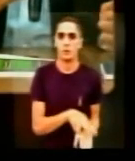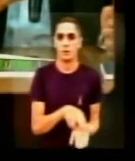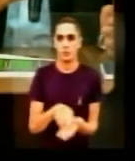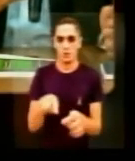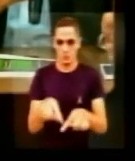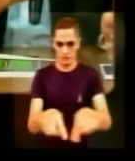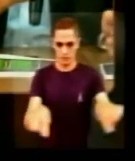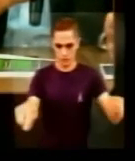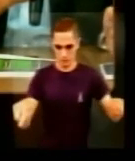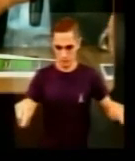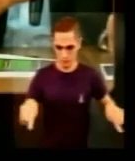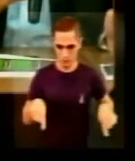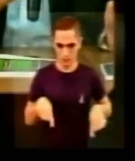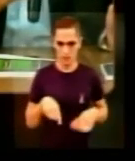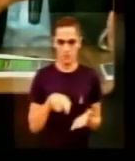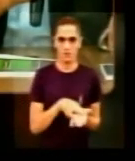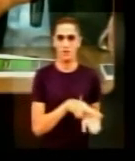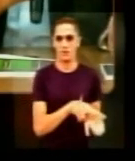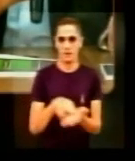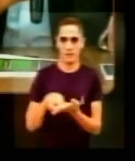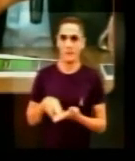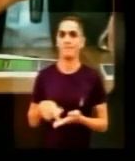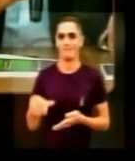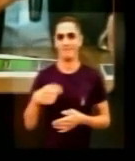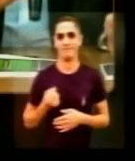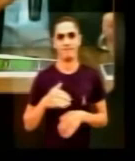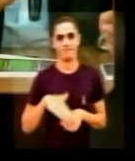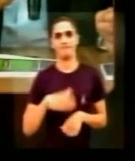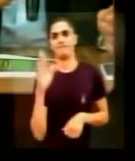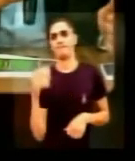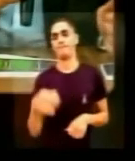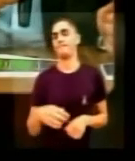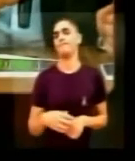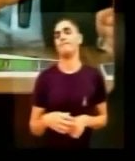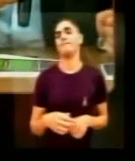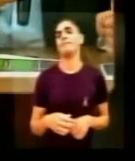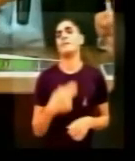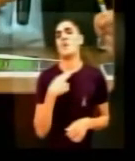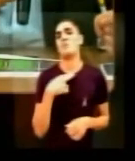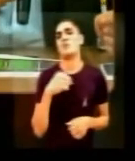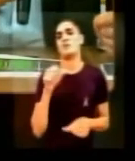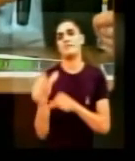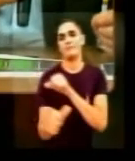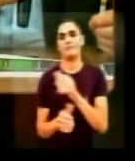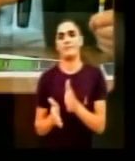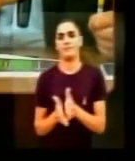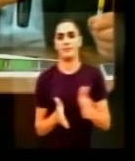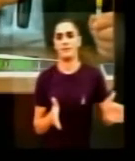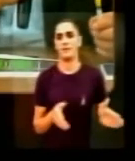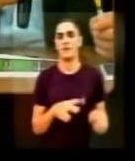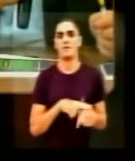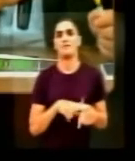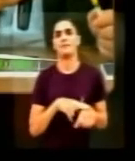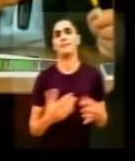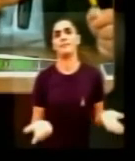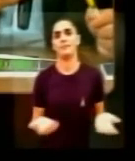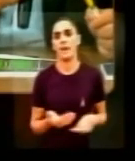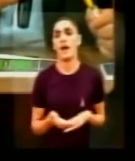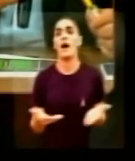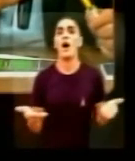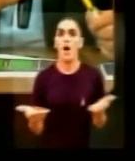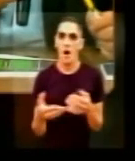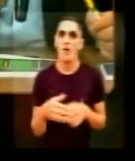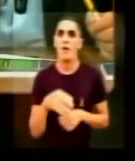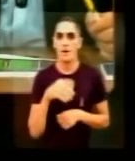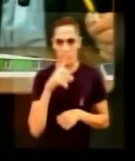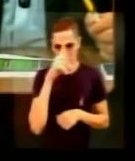não nos permite ir para o verde. E nós estamos tendo também, estamos no amarelo,